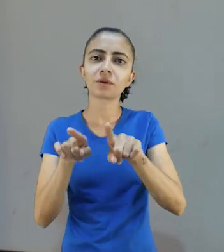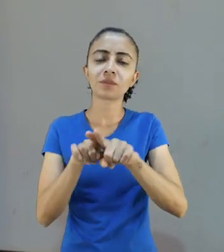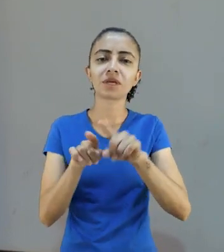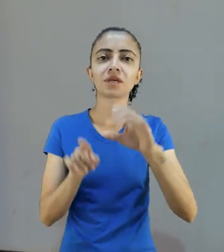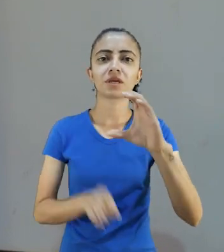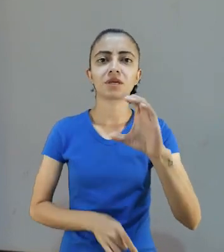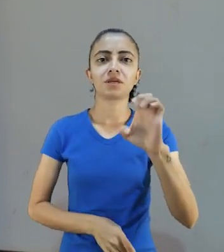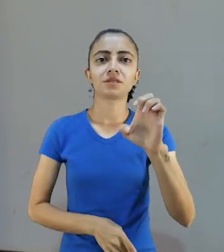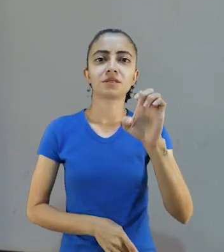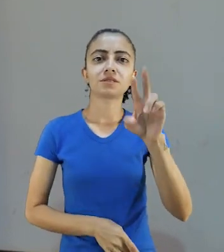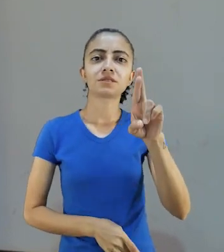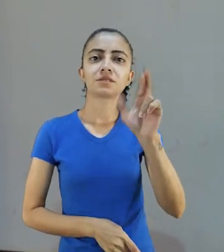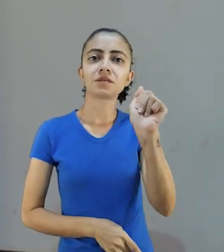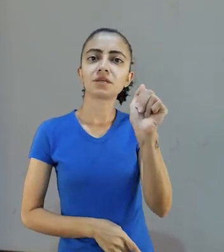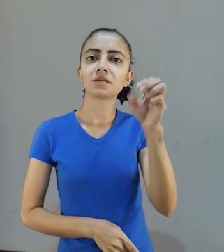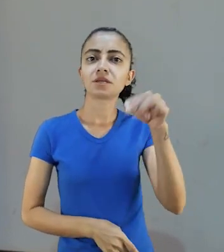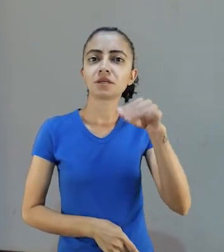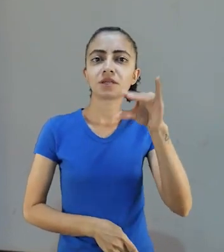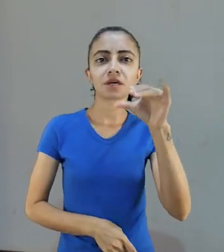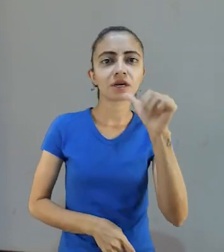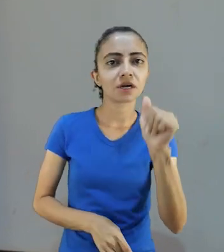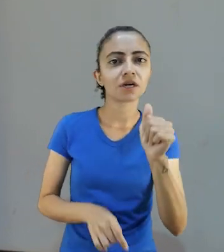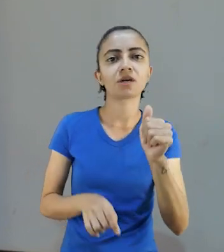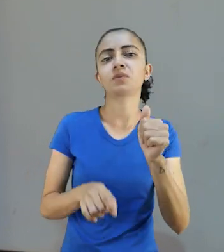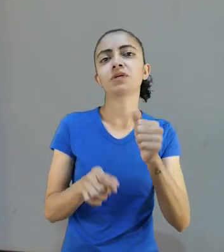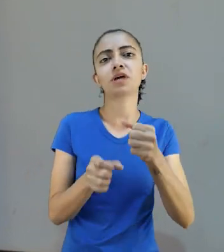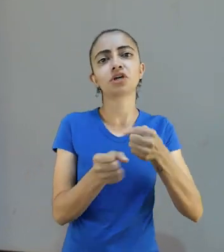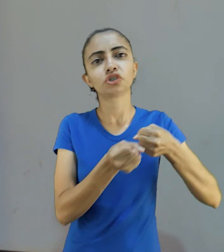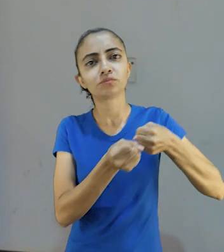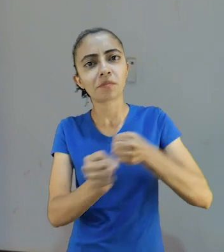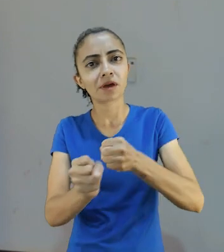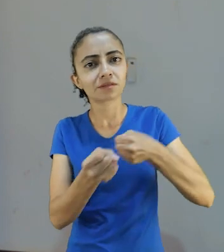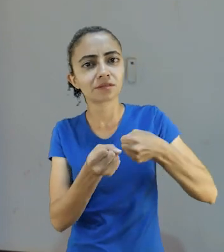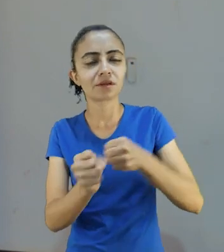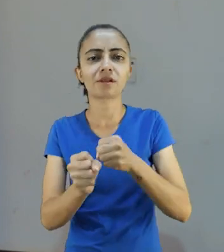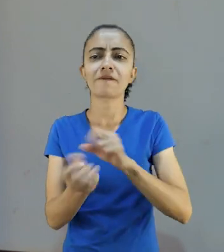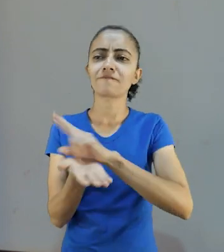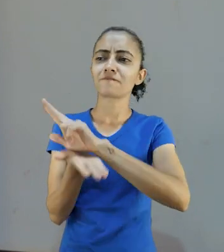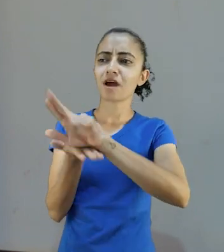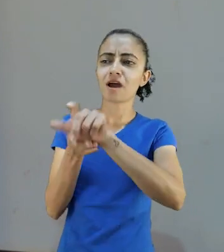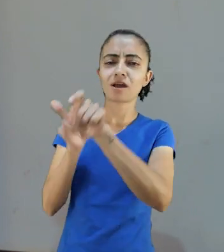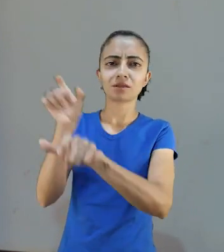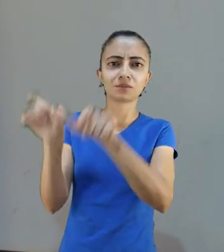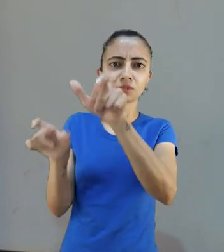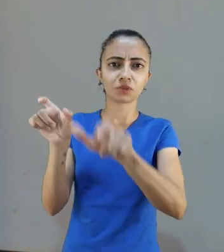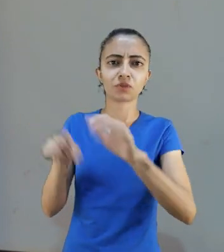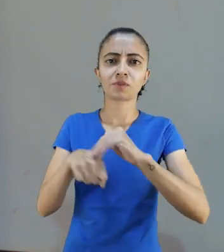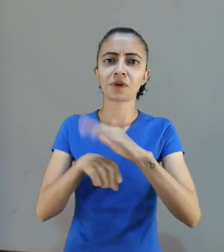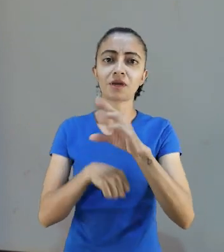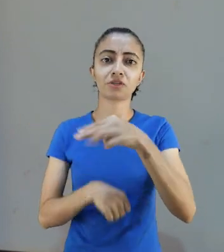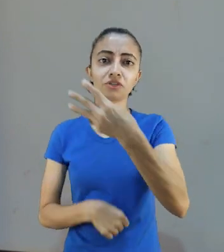cerâmica, tem de marcenaria. Então são várias pessoas lá. Nós somos mais de 300